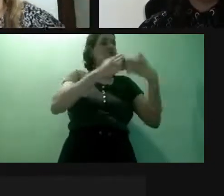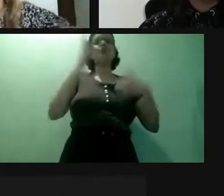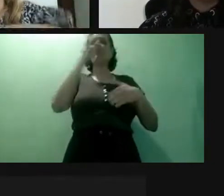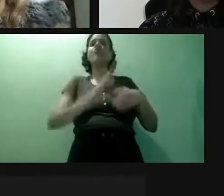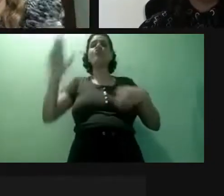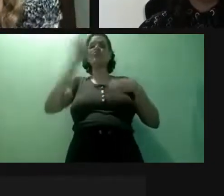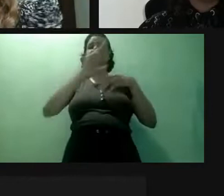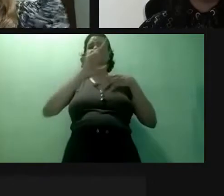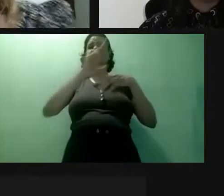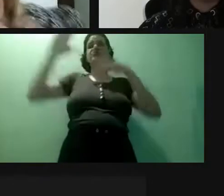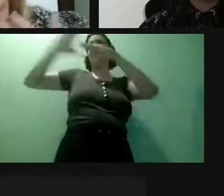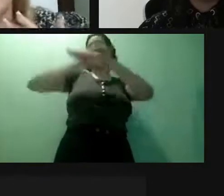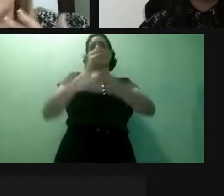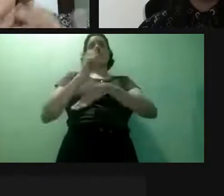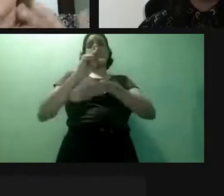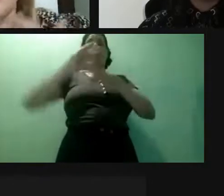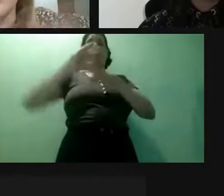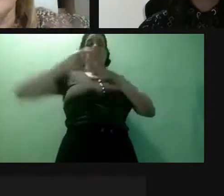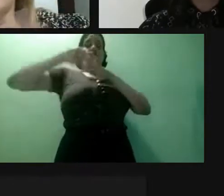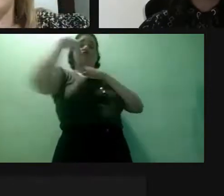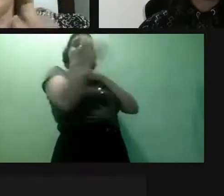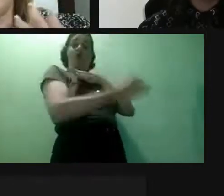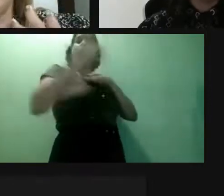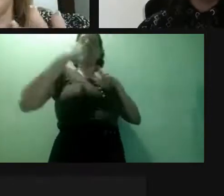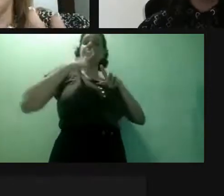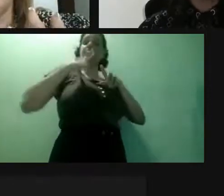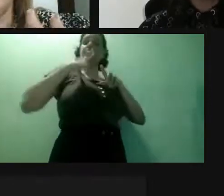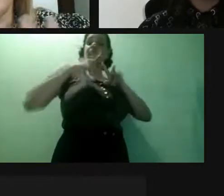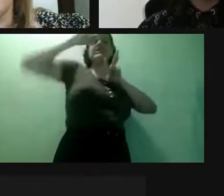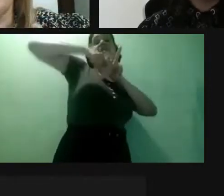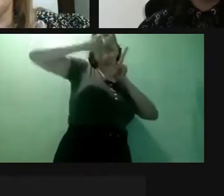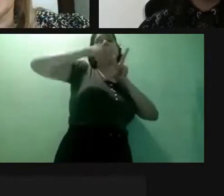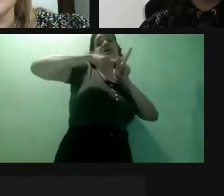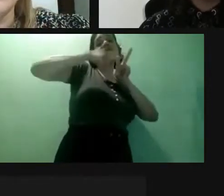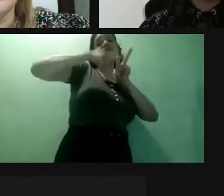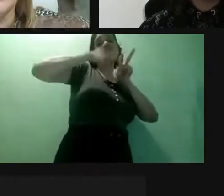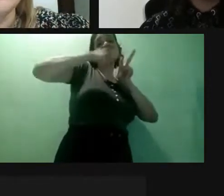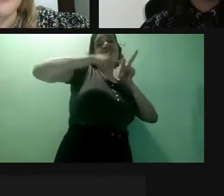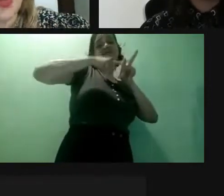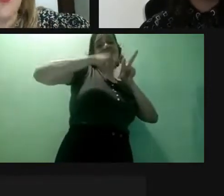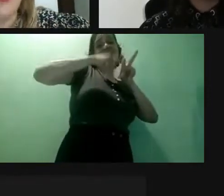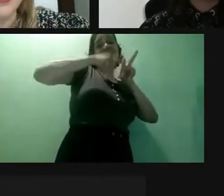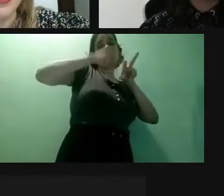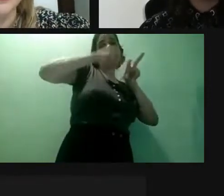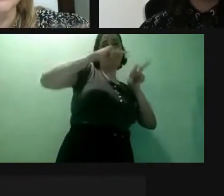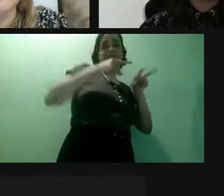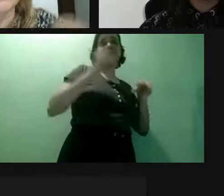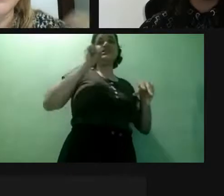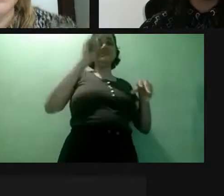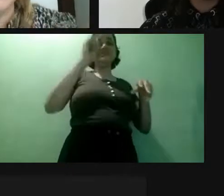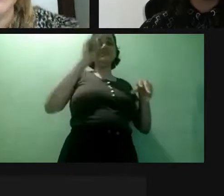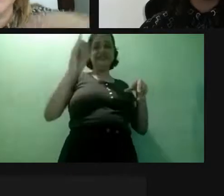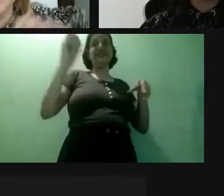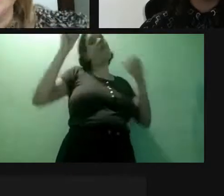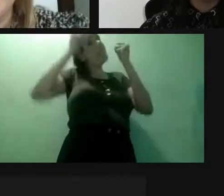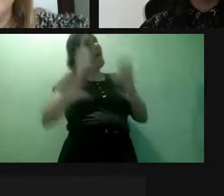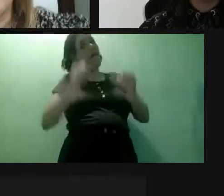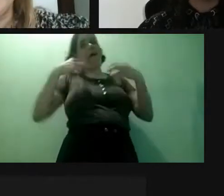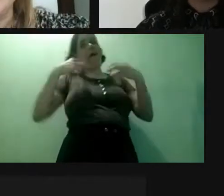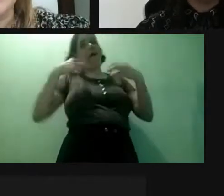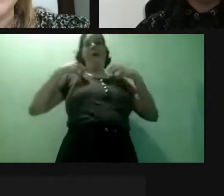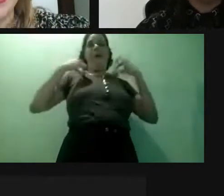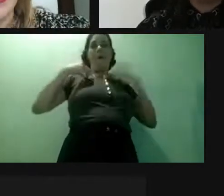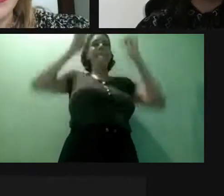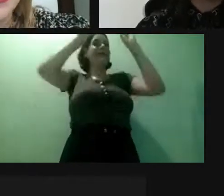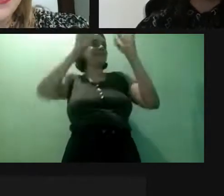dentro de casa, eu já uso o sapato que está lá fora, para nem contaminar mais nada. Se pudesse ter uma roupa, né? Que a gente também pudesse.